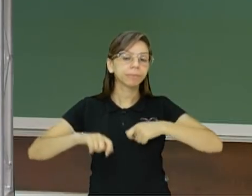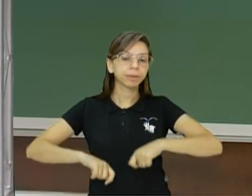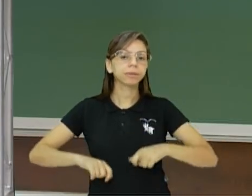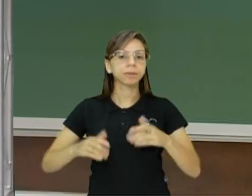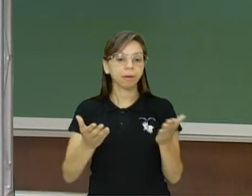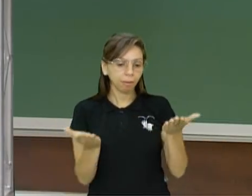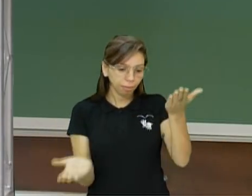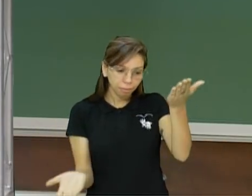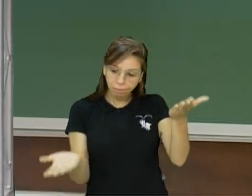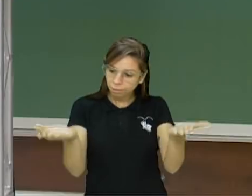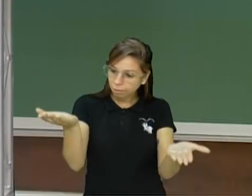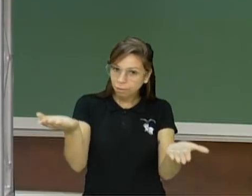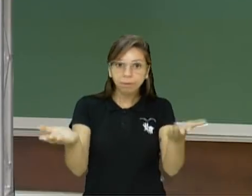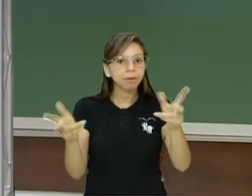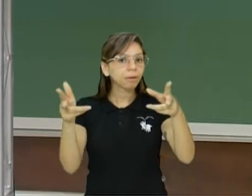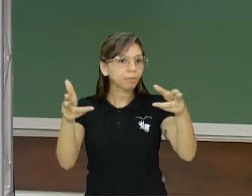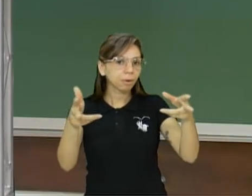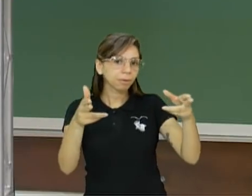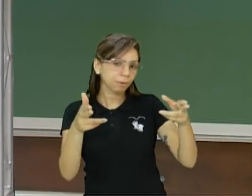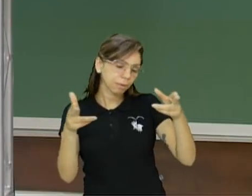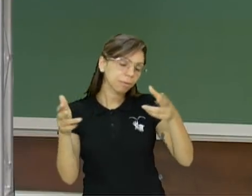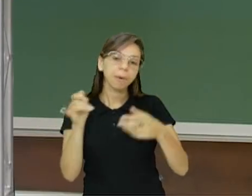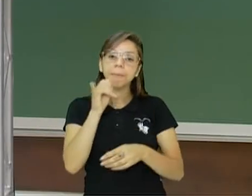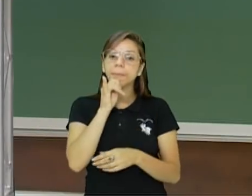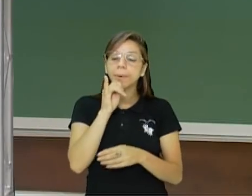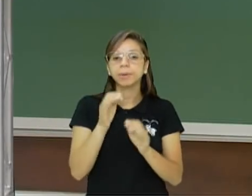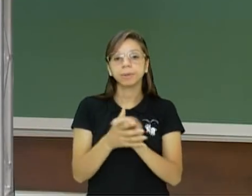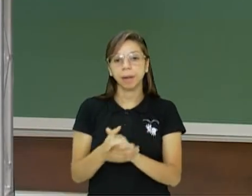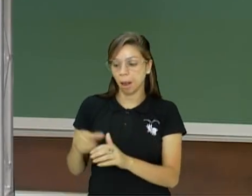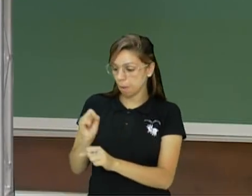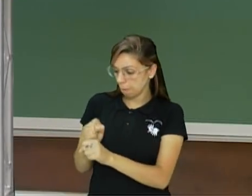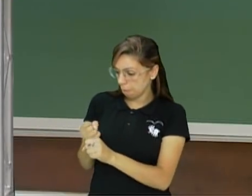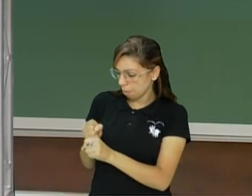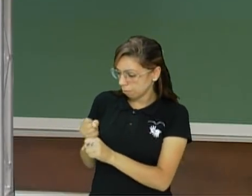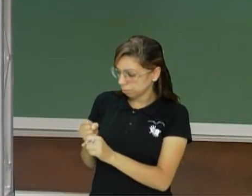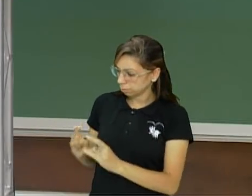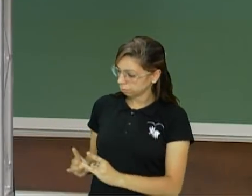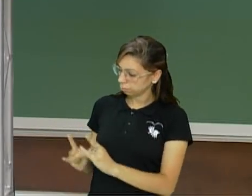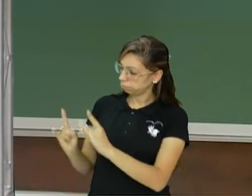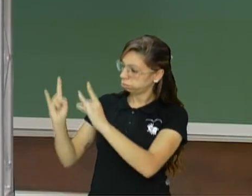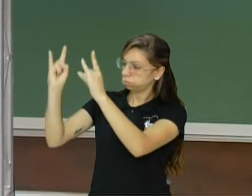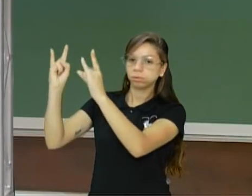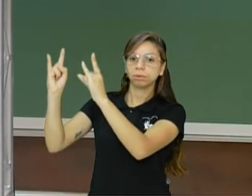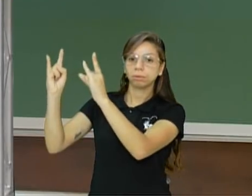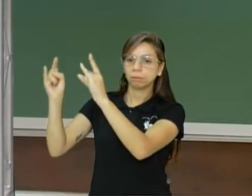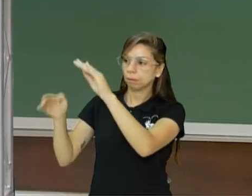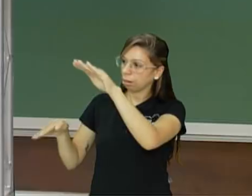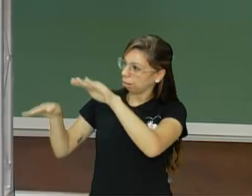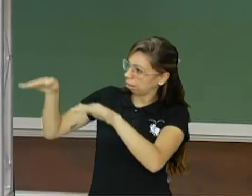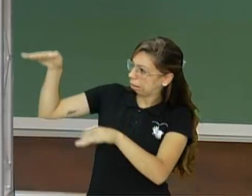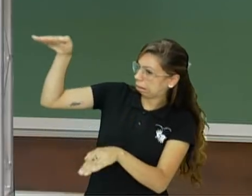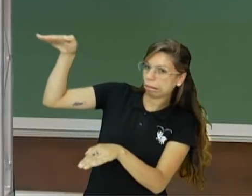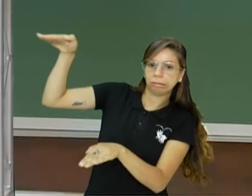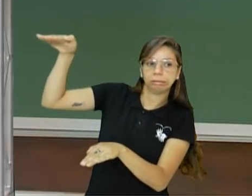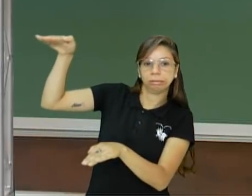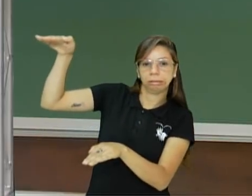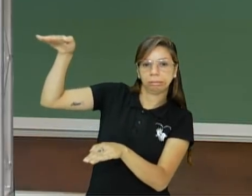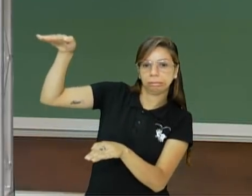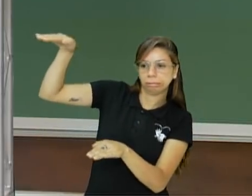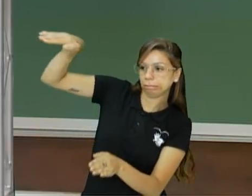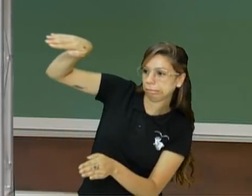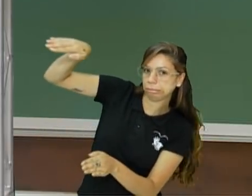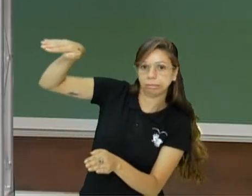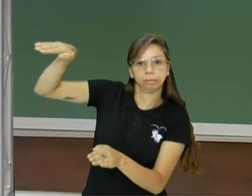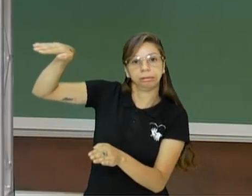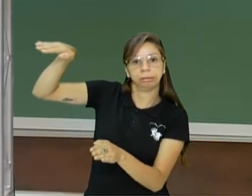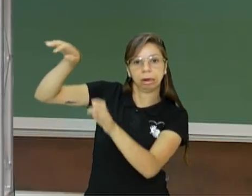tudo proporcional ali? Se eu for construir um prédio e ficar um lado mais alto, um lado mais baixo, ele fica torta a